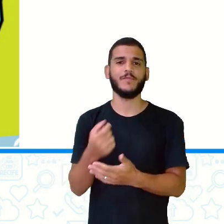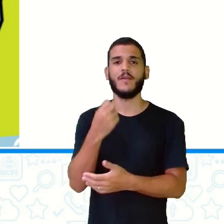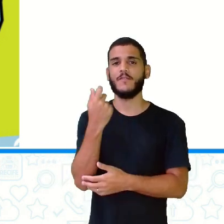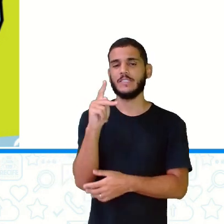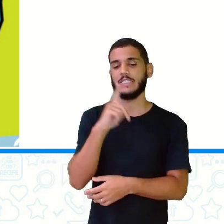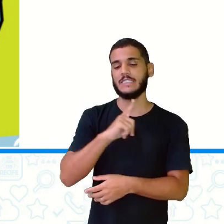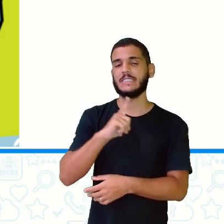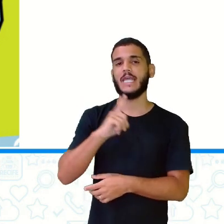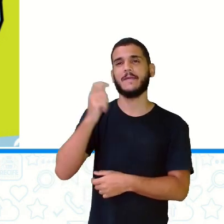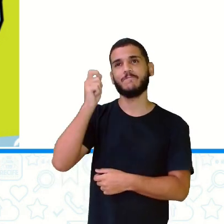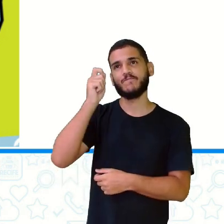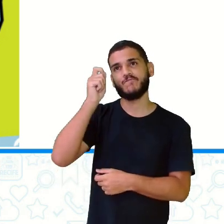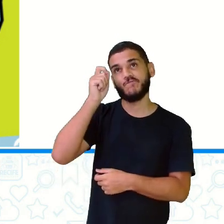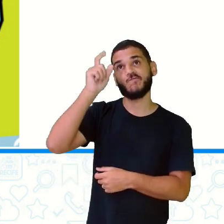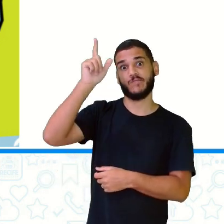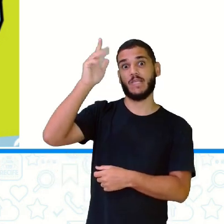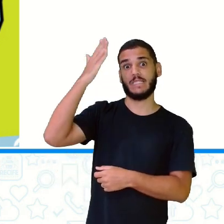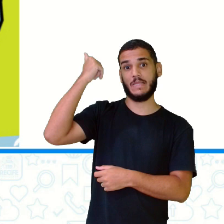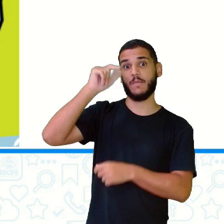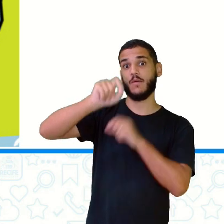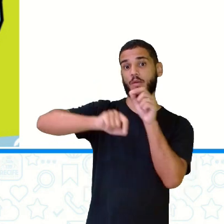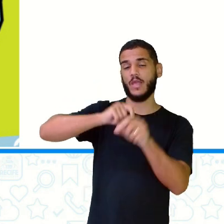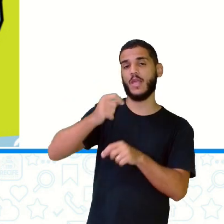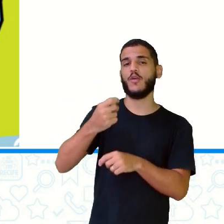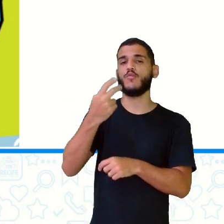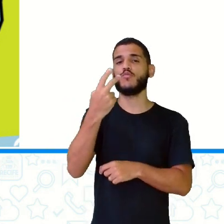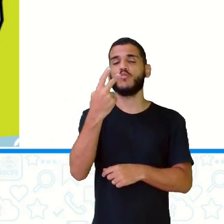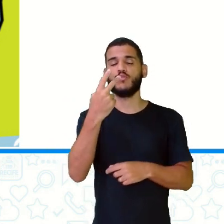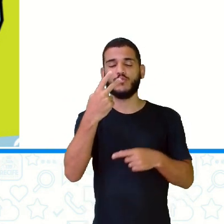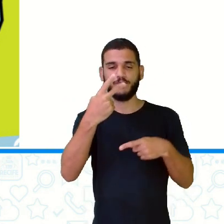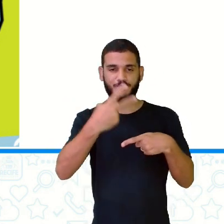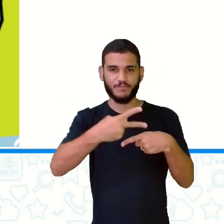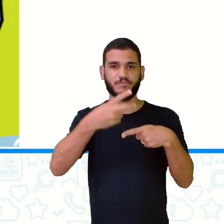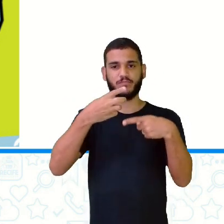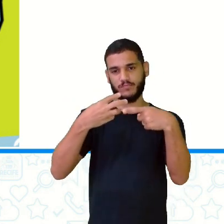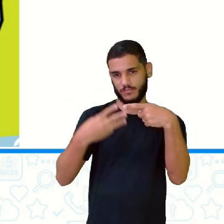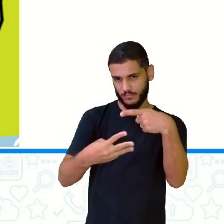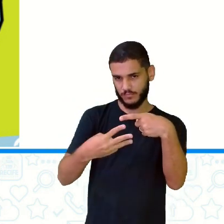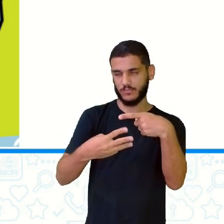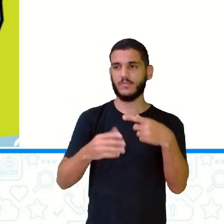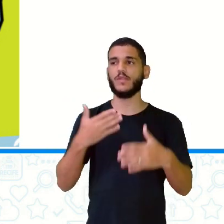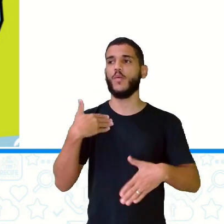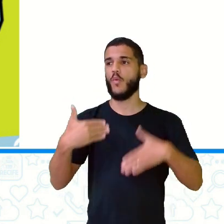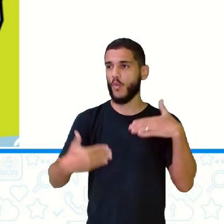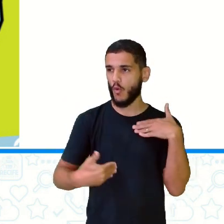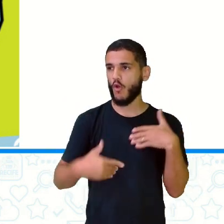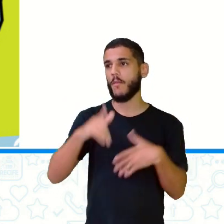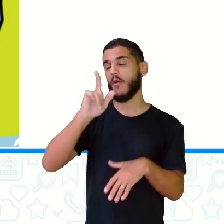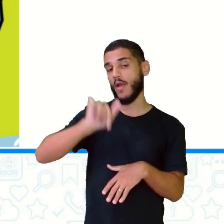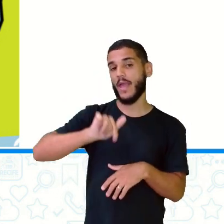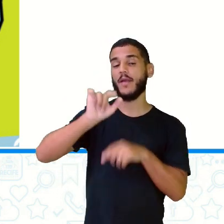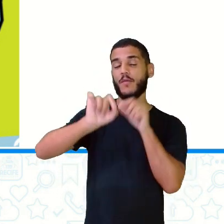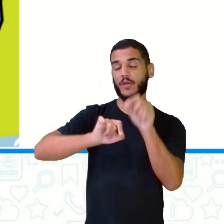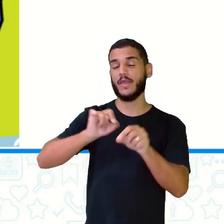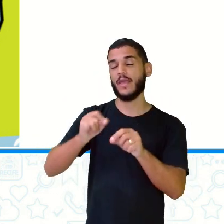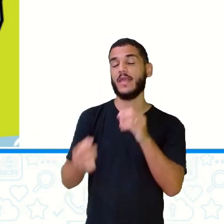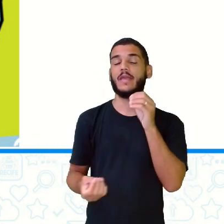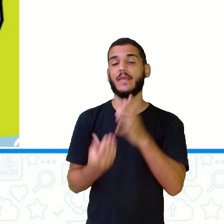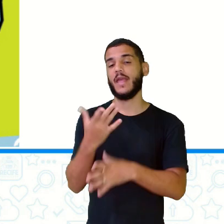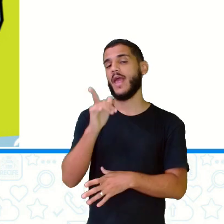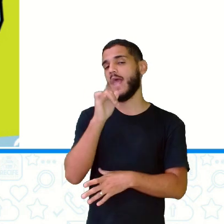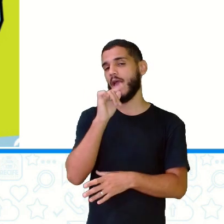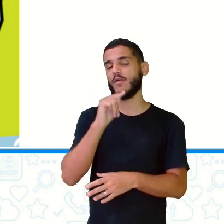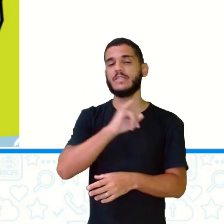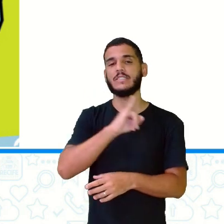ideia, 2/3 do corpo humano são feitos de água. Isso significa que se dividirmos seu corpo em 3